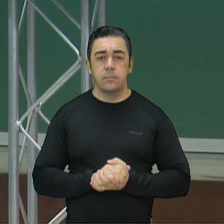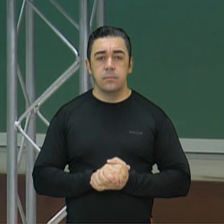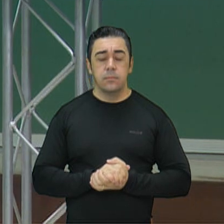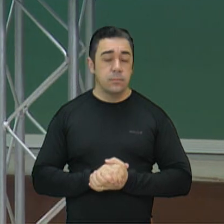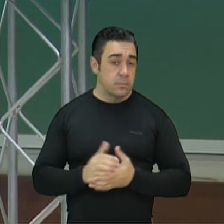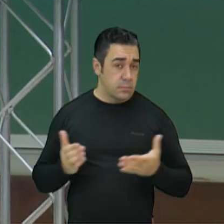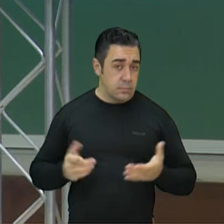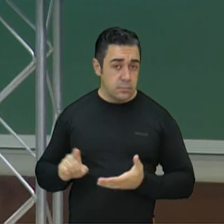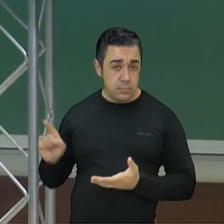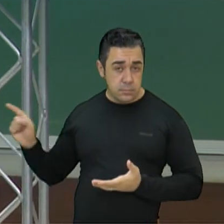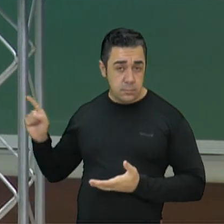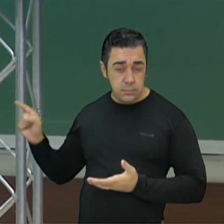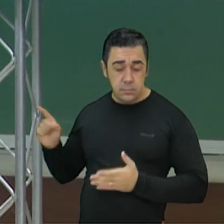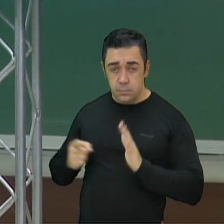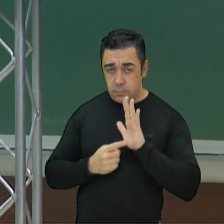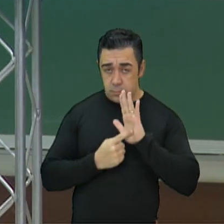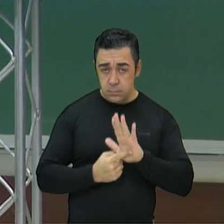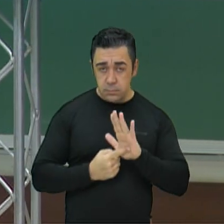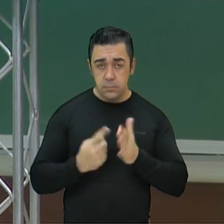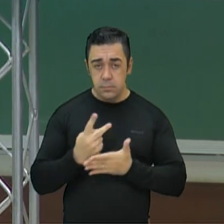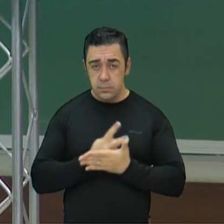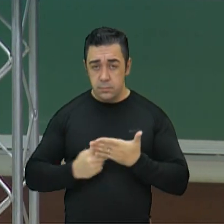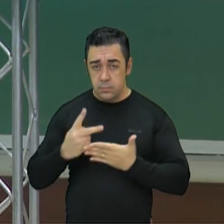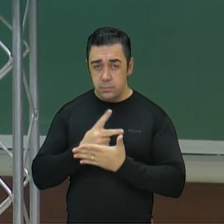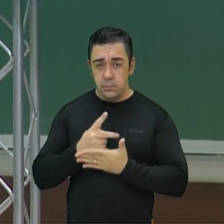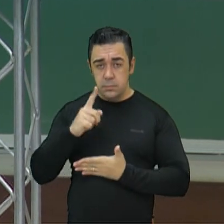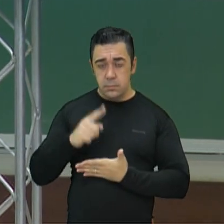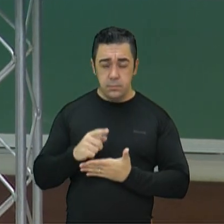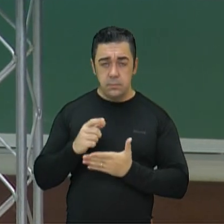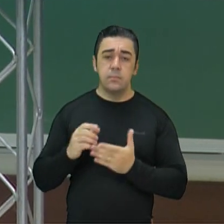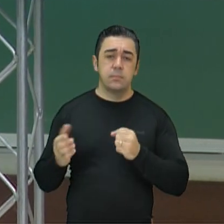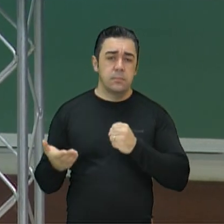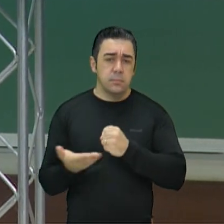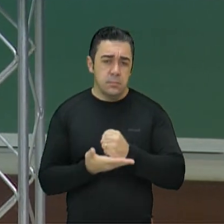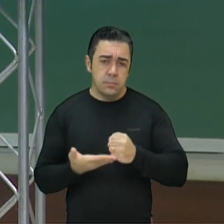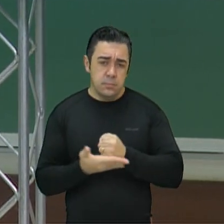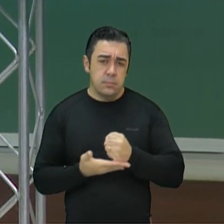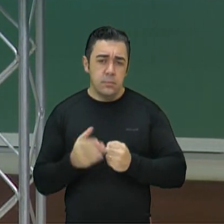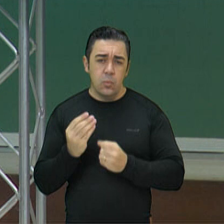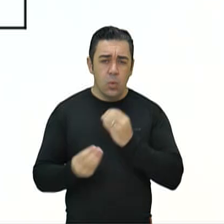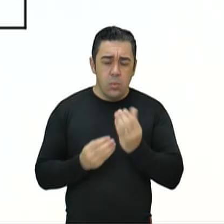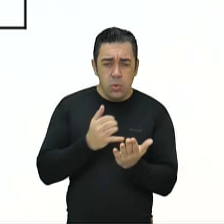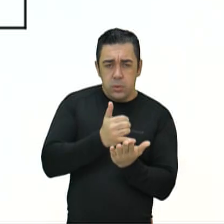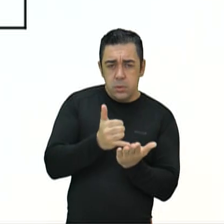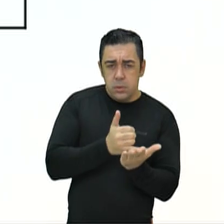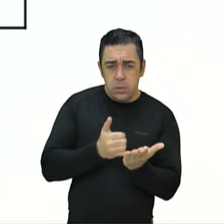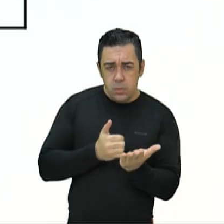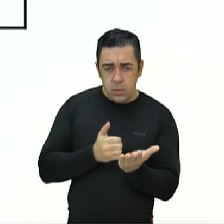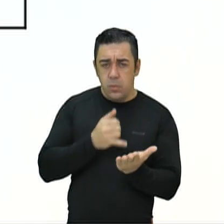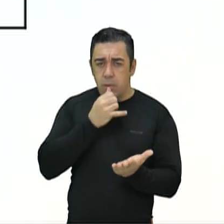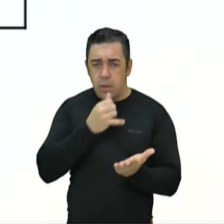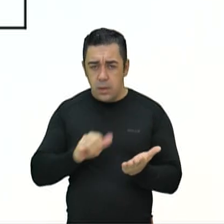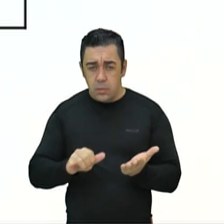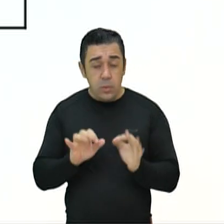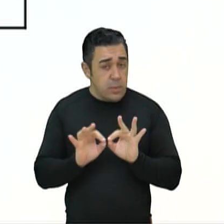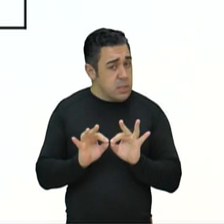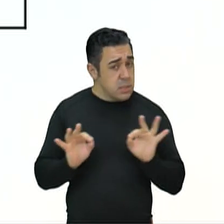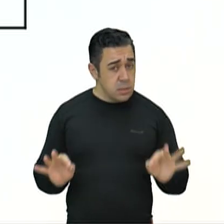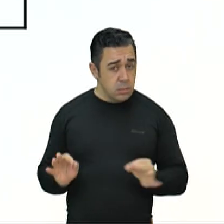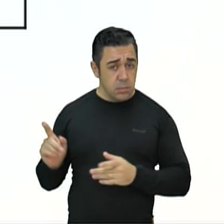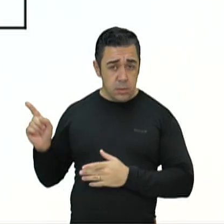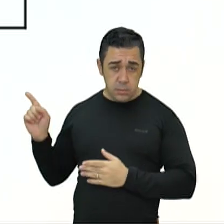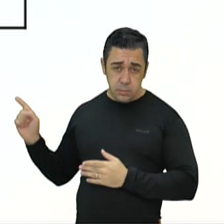E aqui nós temos a representação gráfica de um circuito elétrico, bem simples, na verdade,